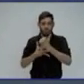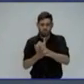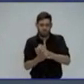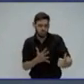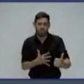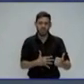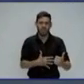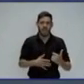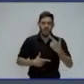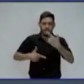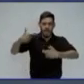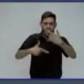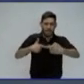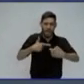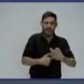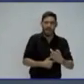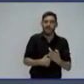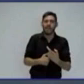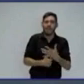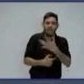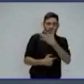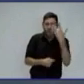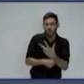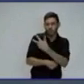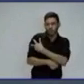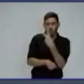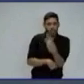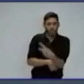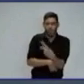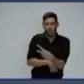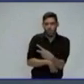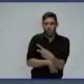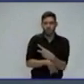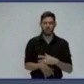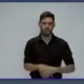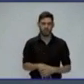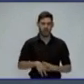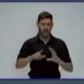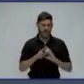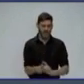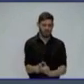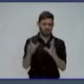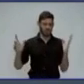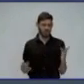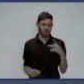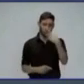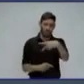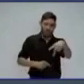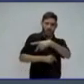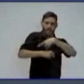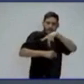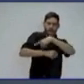as armas de generais e dos seus comandados. A subversão democrática nesses países a que